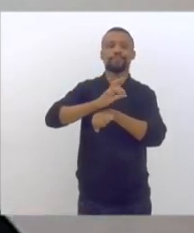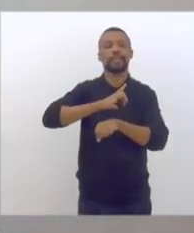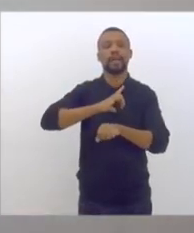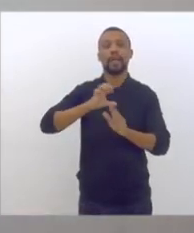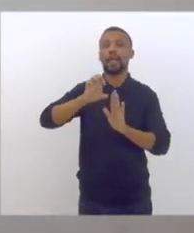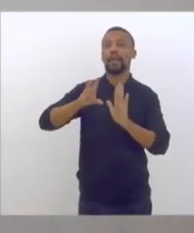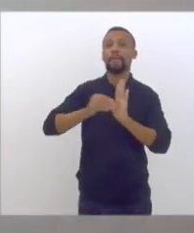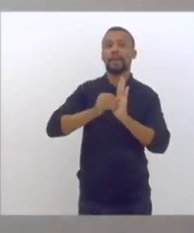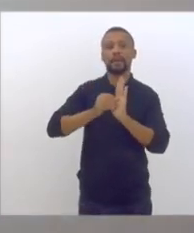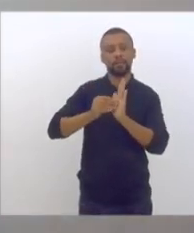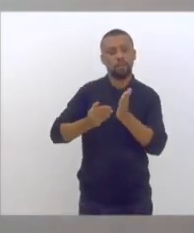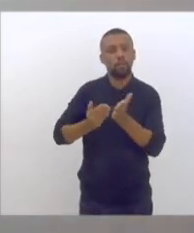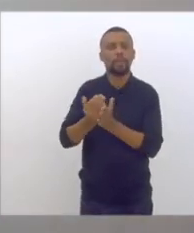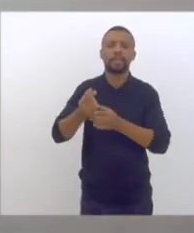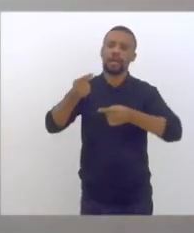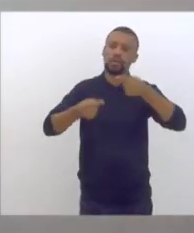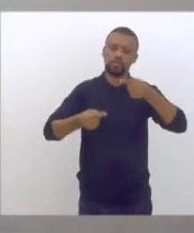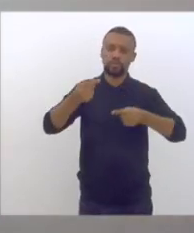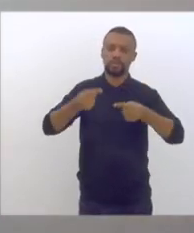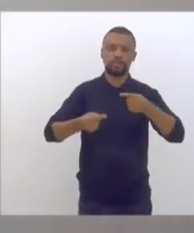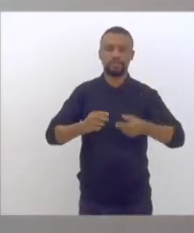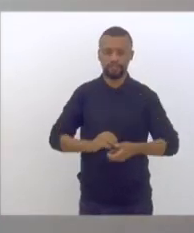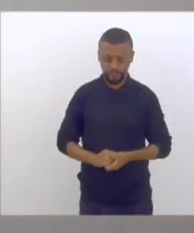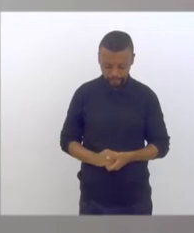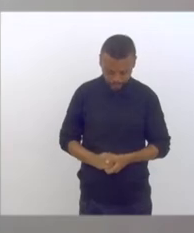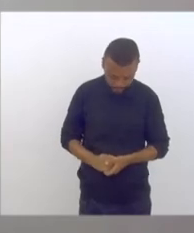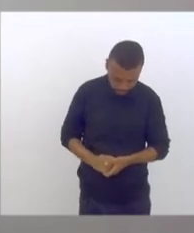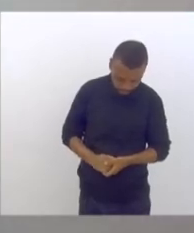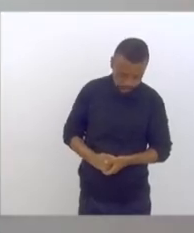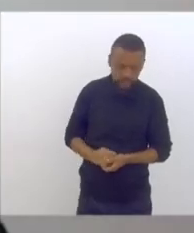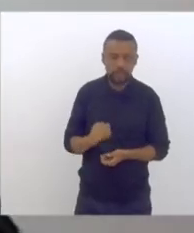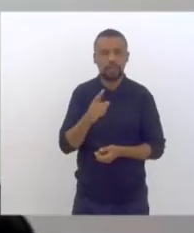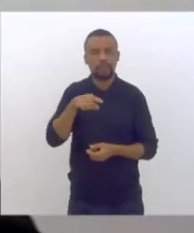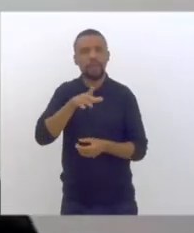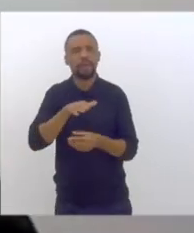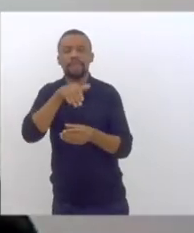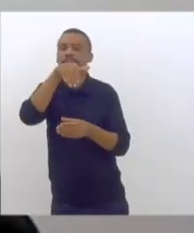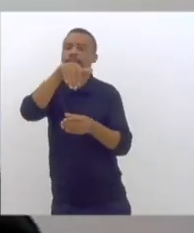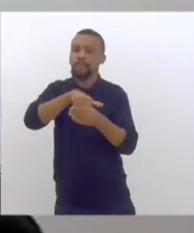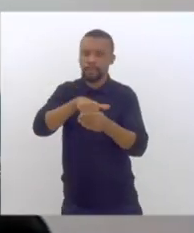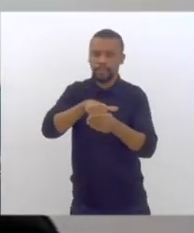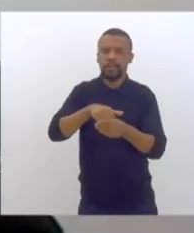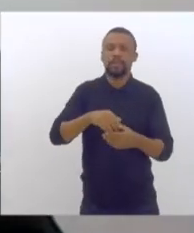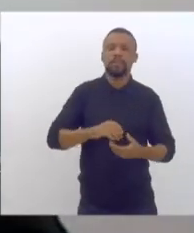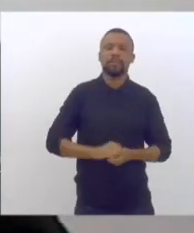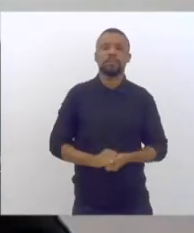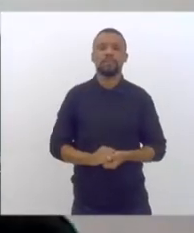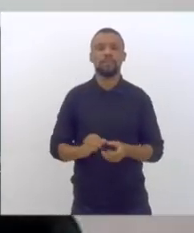em discussão G1 e em votação e aprovado